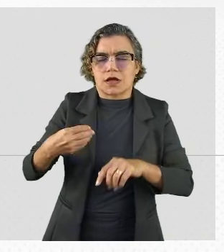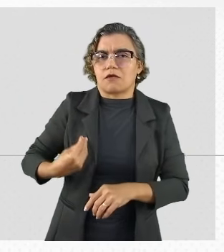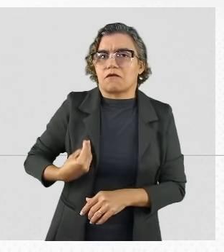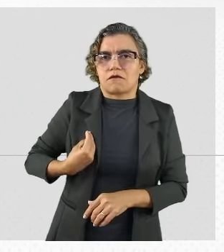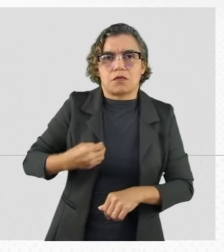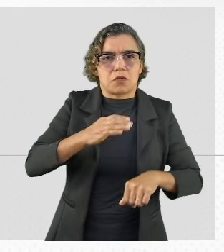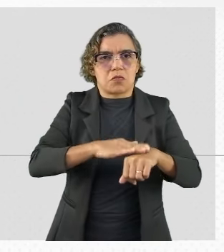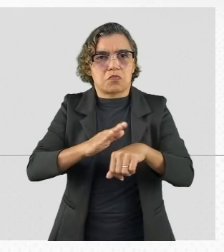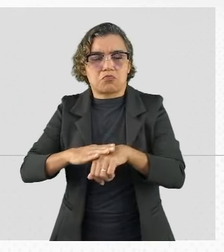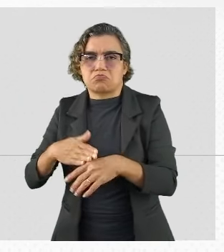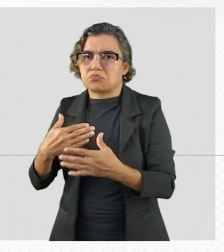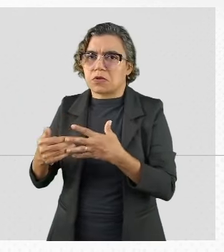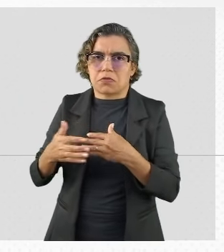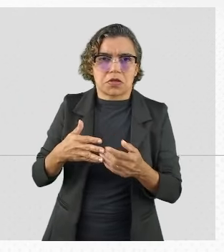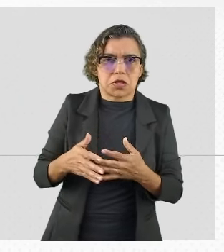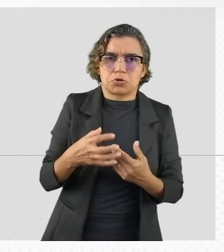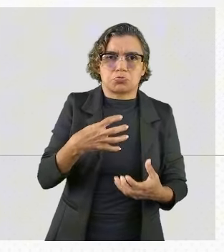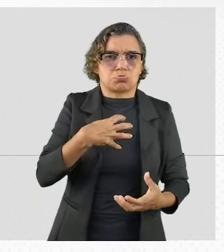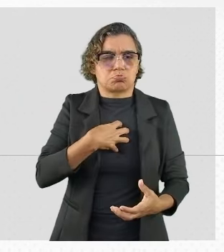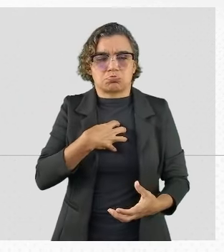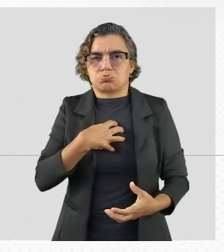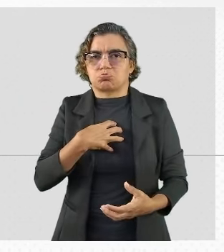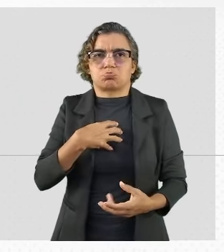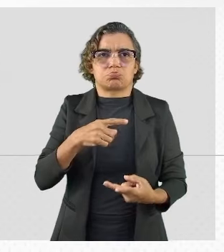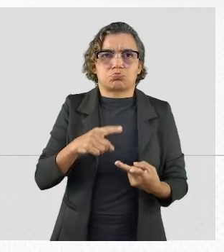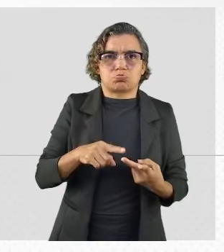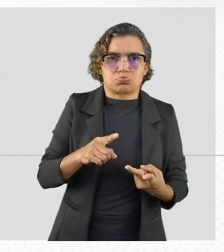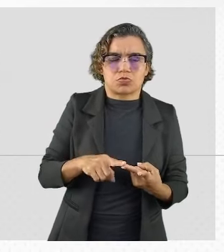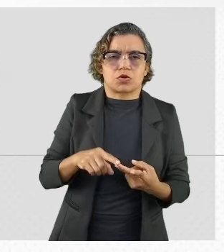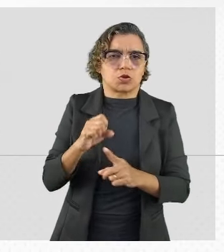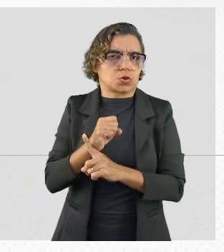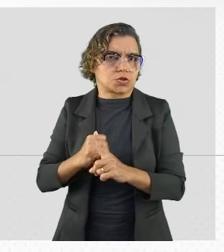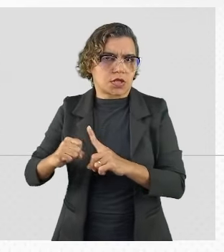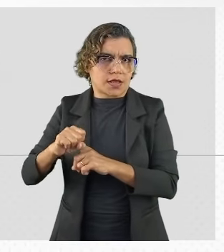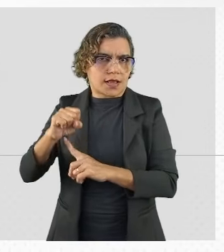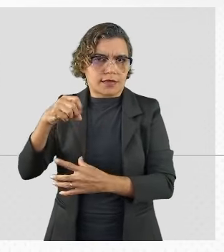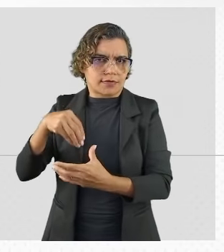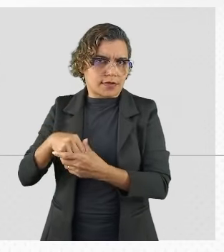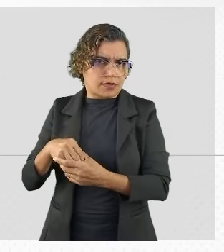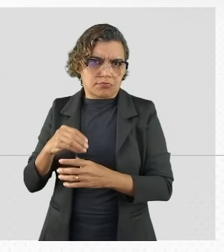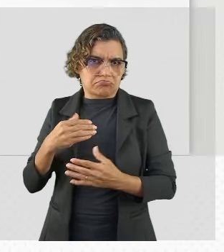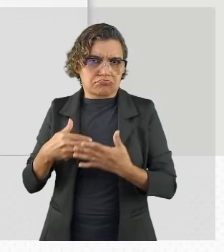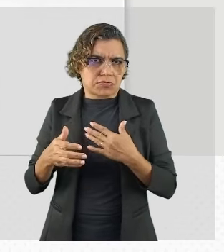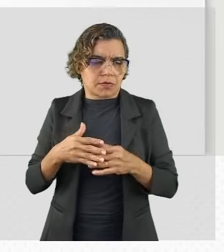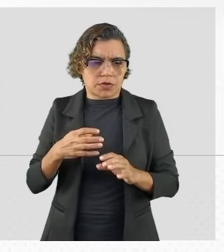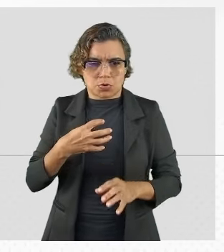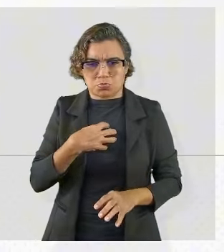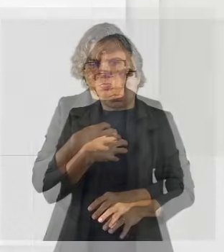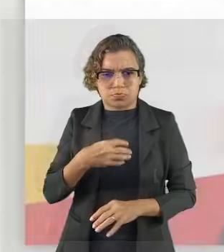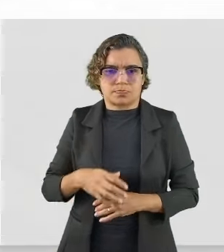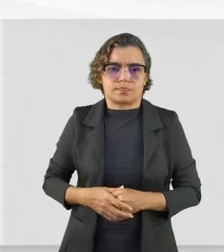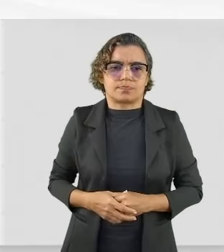qualquer dogma, de qualquer convenção social. Beleza?